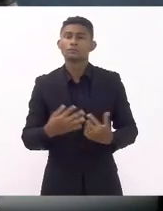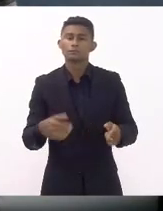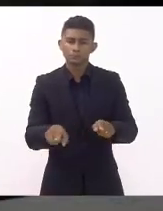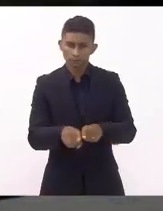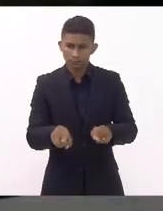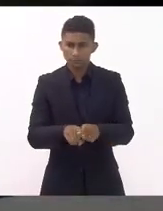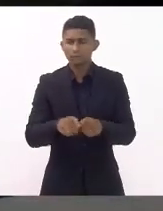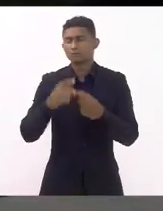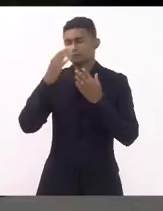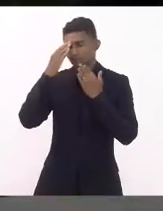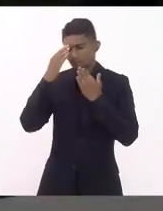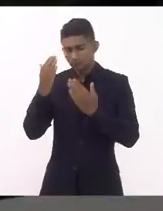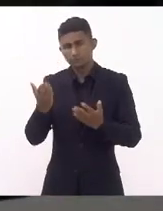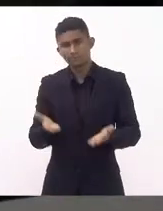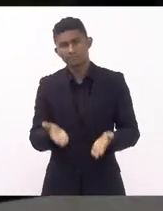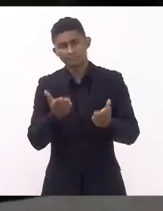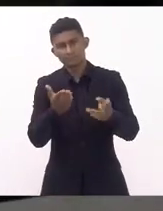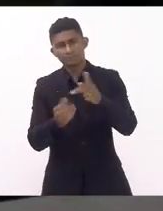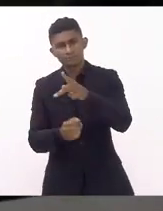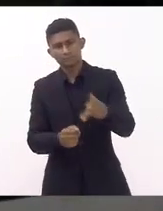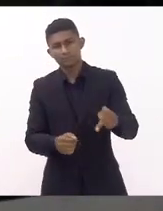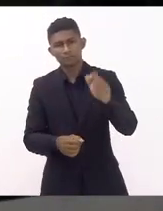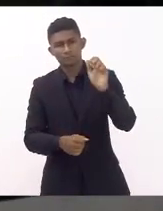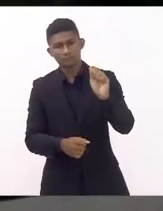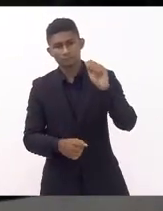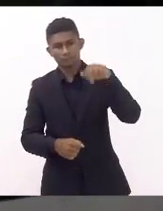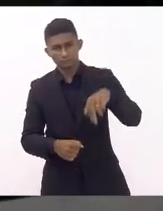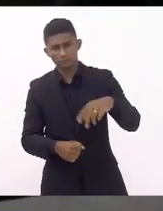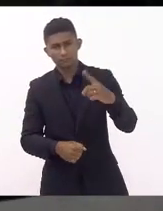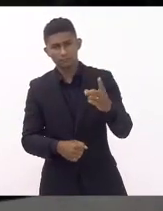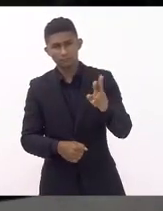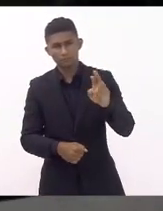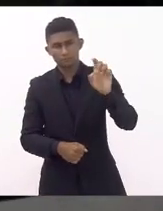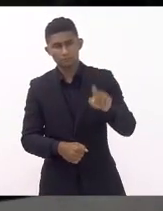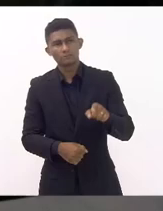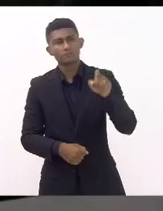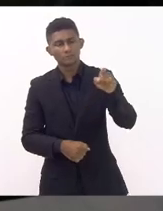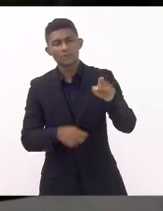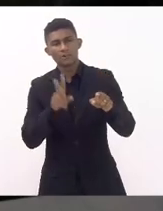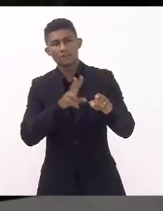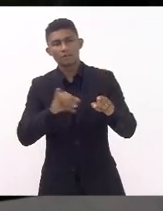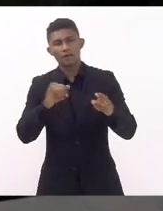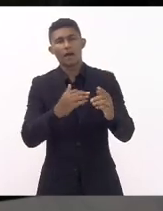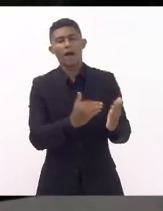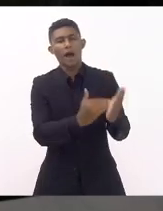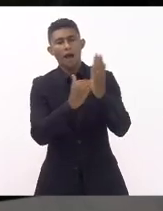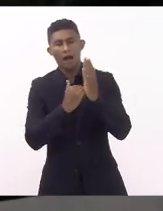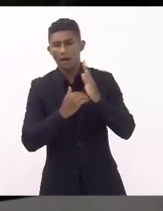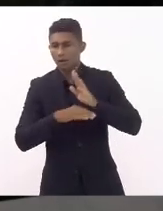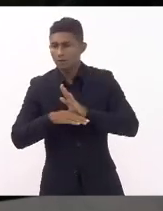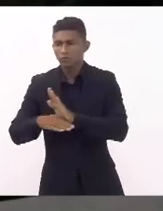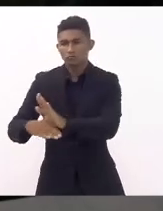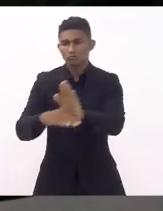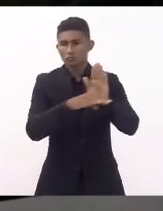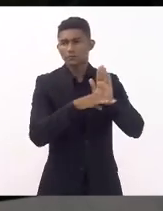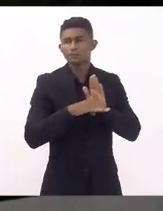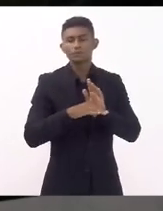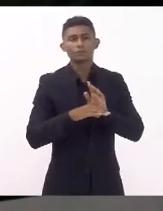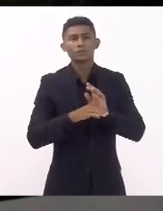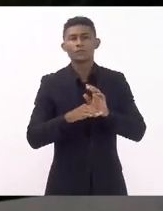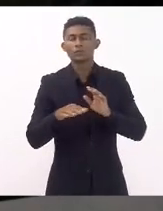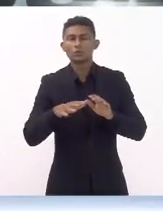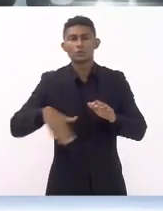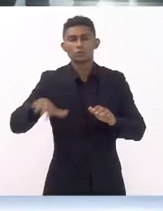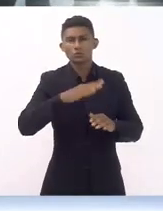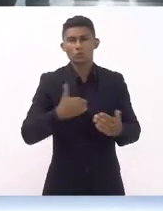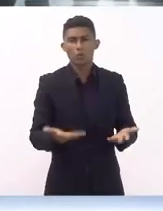sempre ao presidente André Siciliano, que vai nos ajudar a dar efetividade às decisões